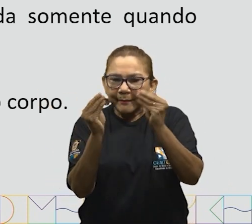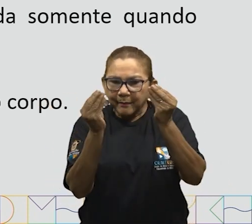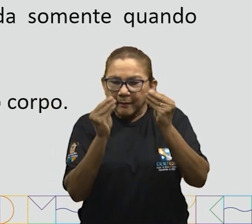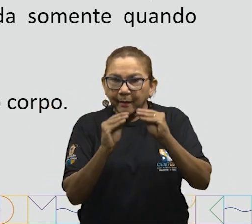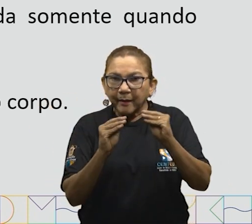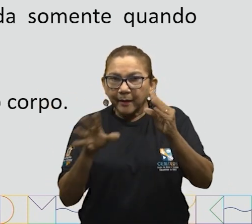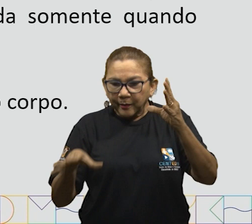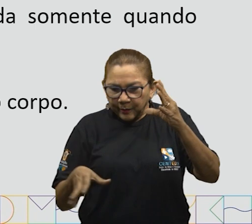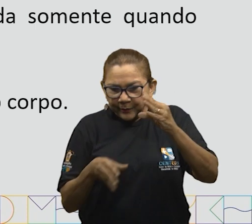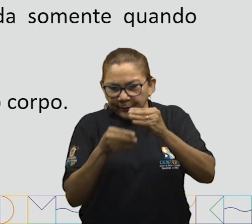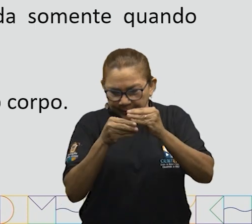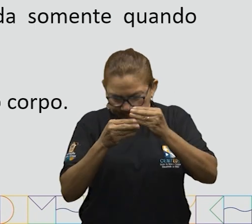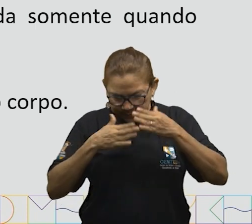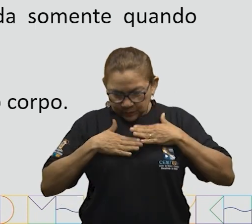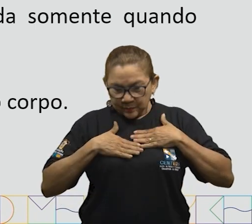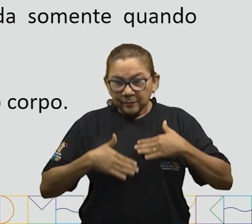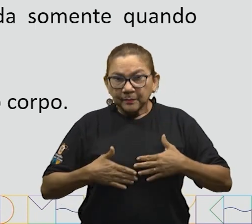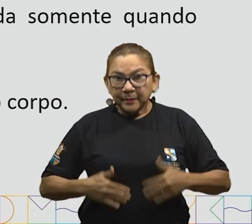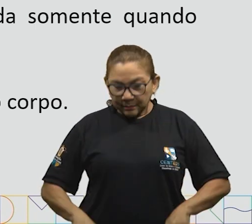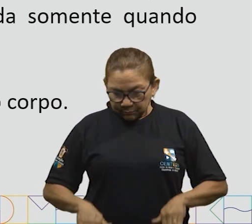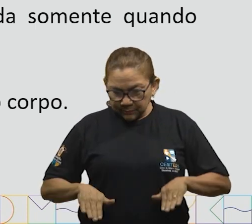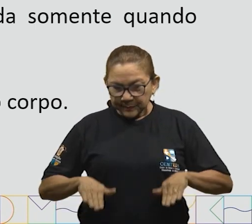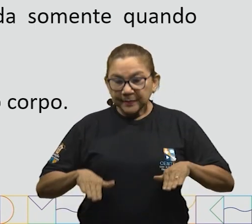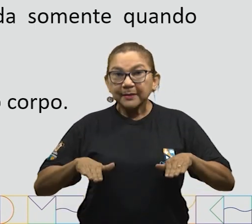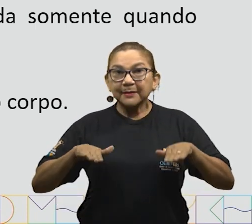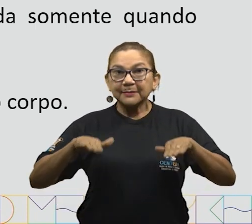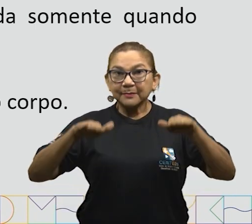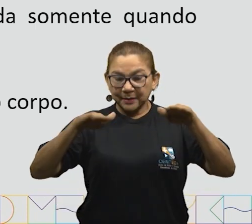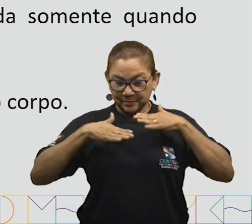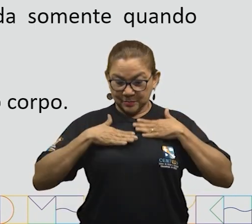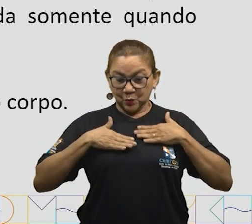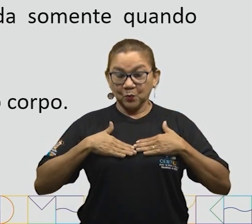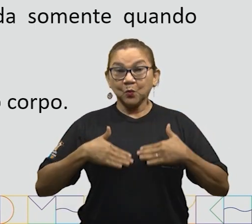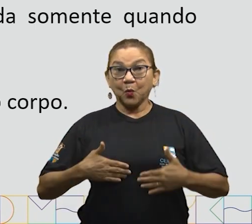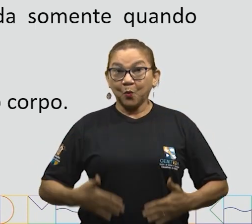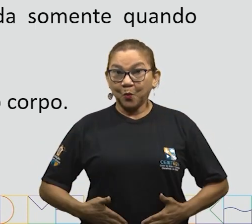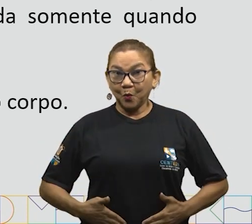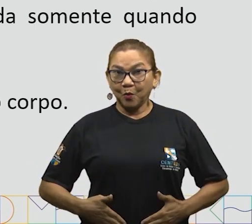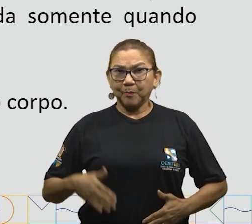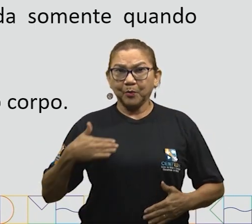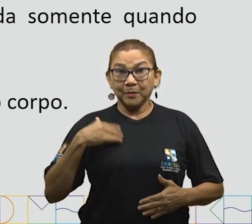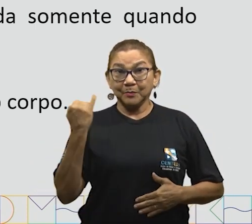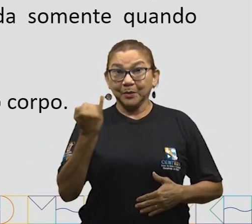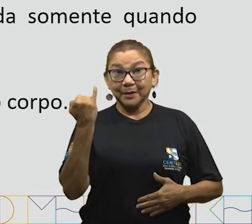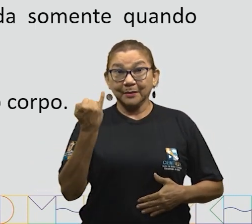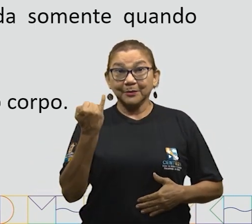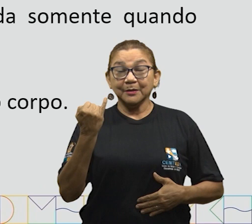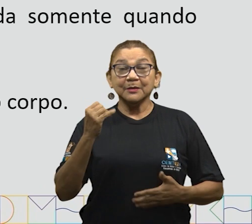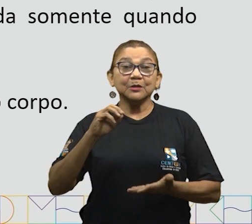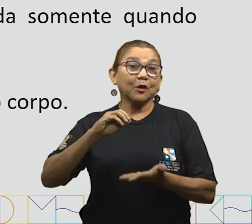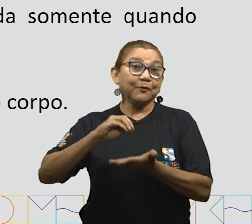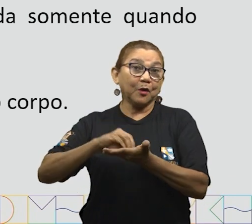importantes para o crescimento e manutenção do nosso corpo. Obviamente, só sobrou